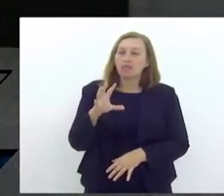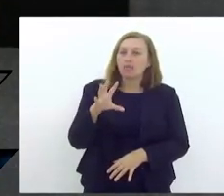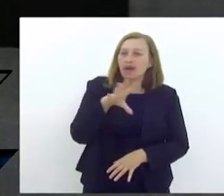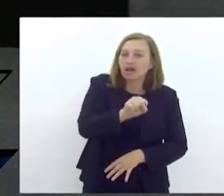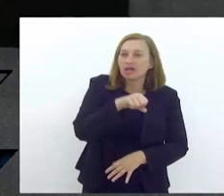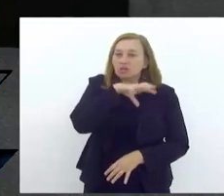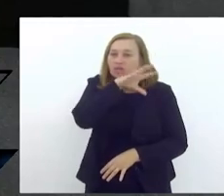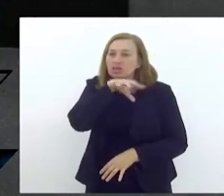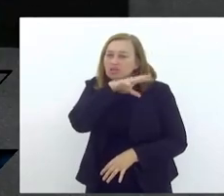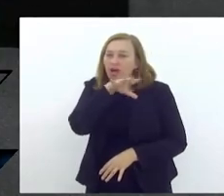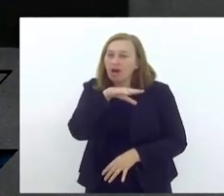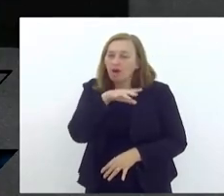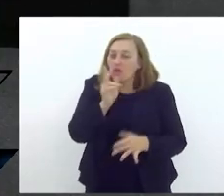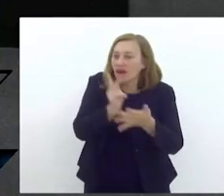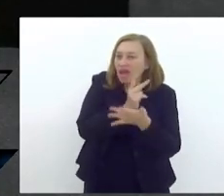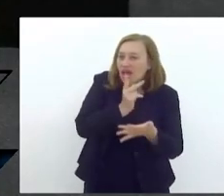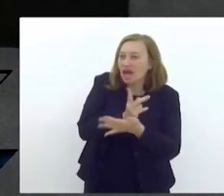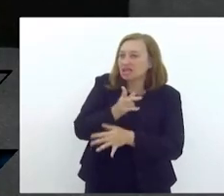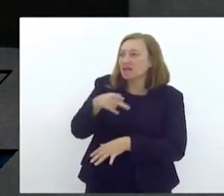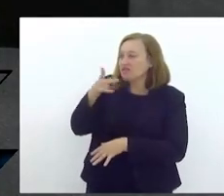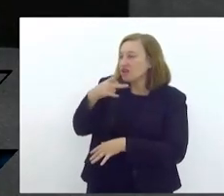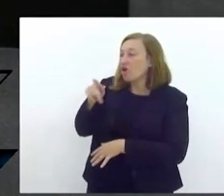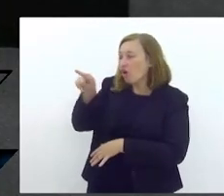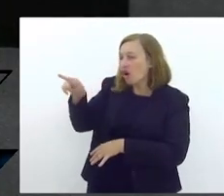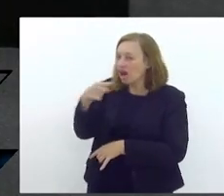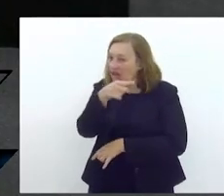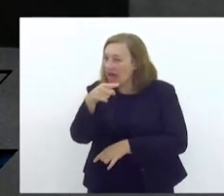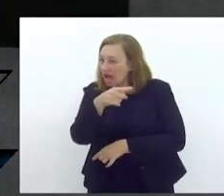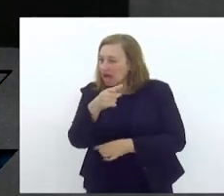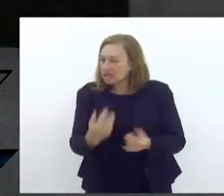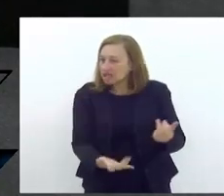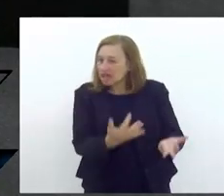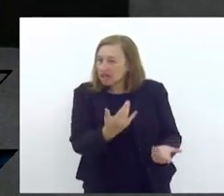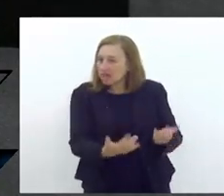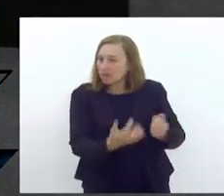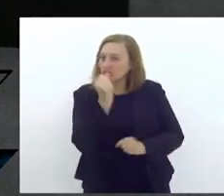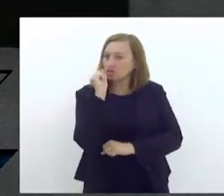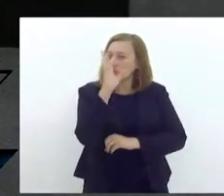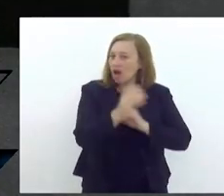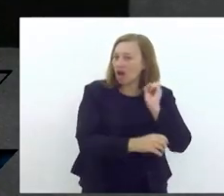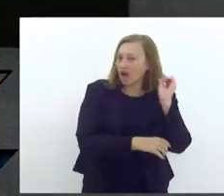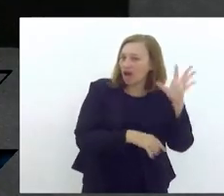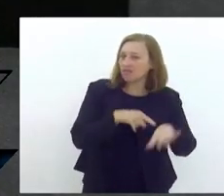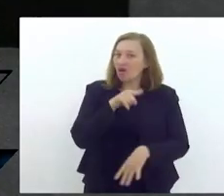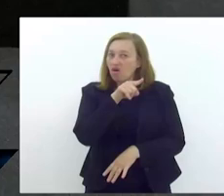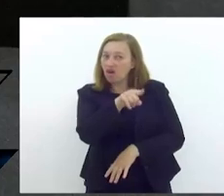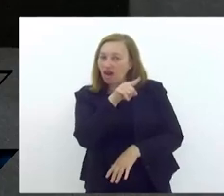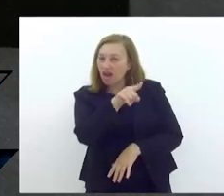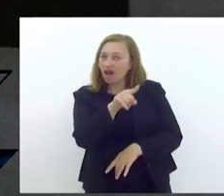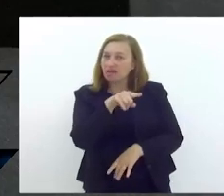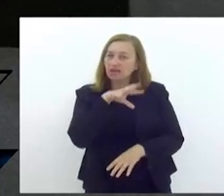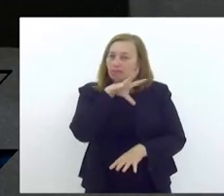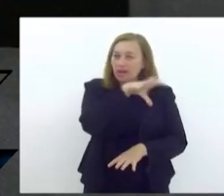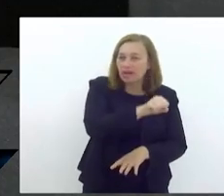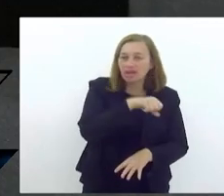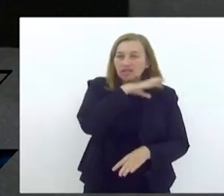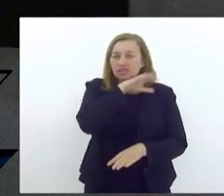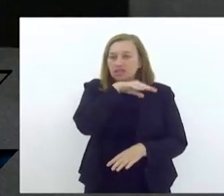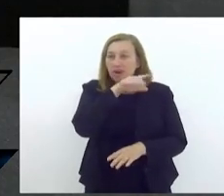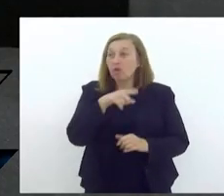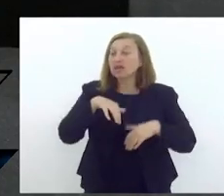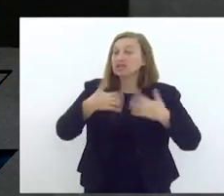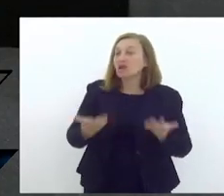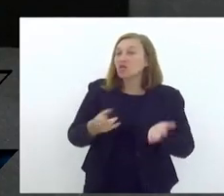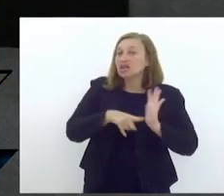eles falam olha pessoal lá tá queimando tá fazendo caça clandestina tem um forno de carvão clandestino então eles ajudam